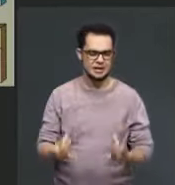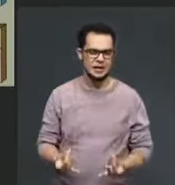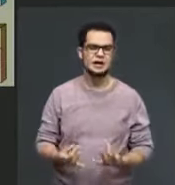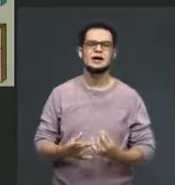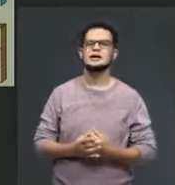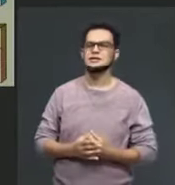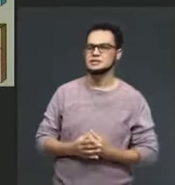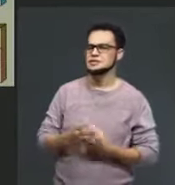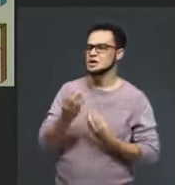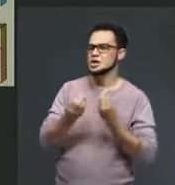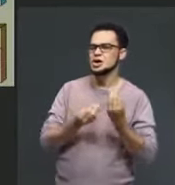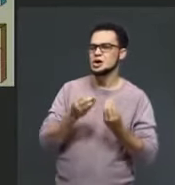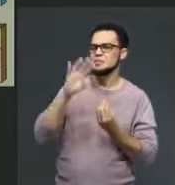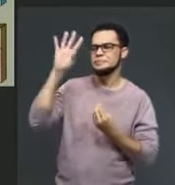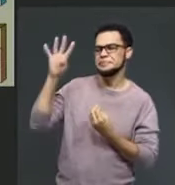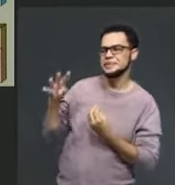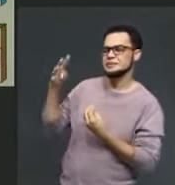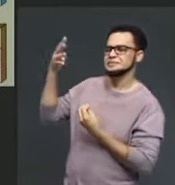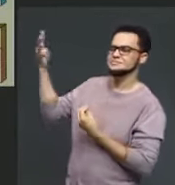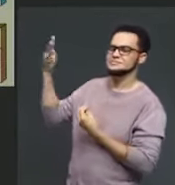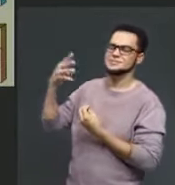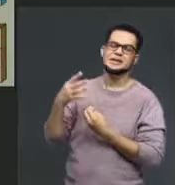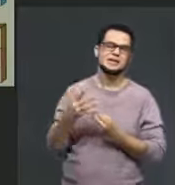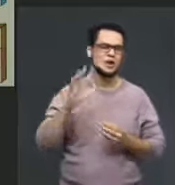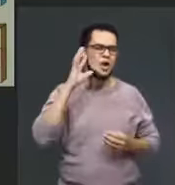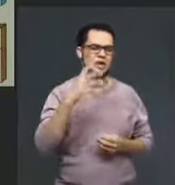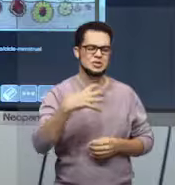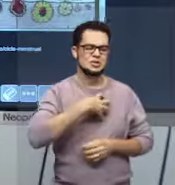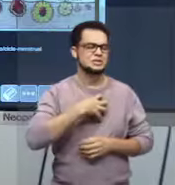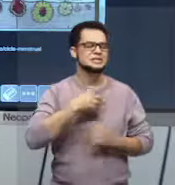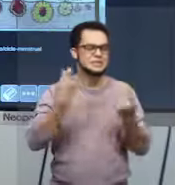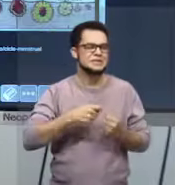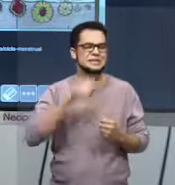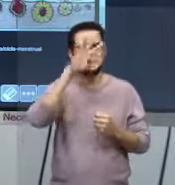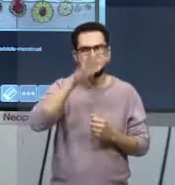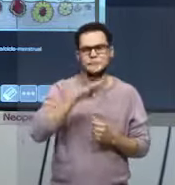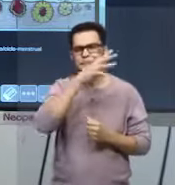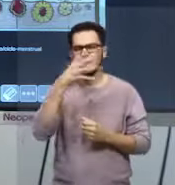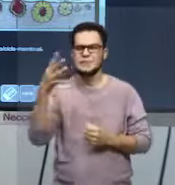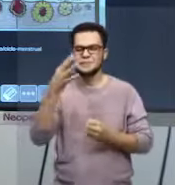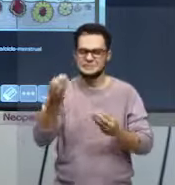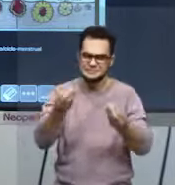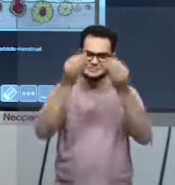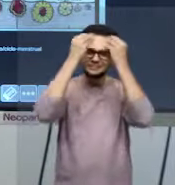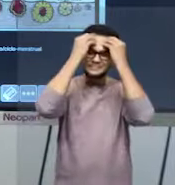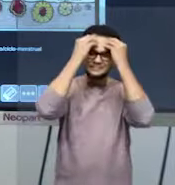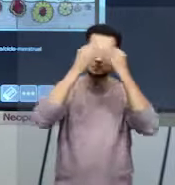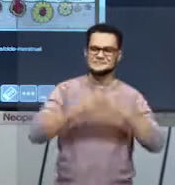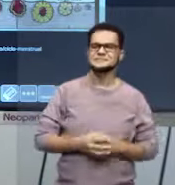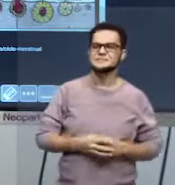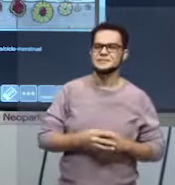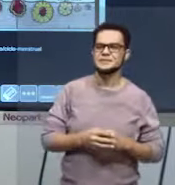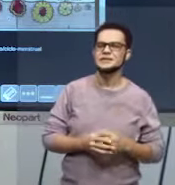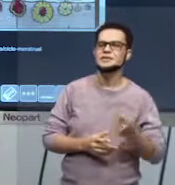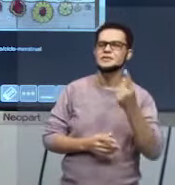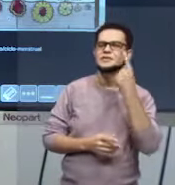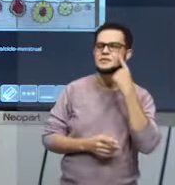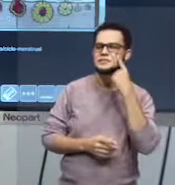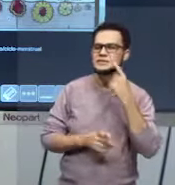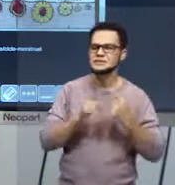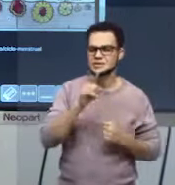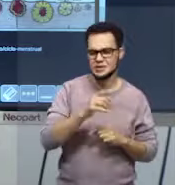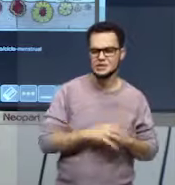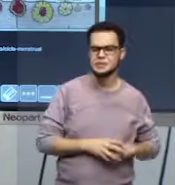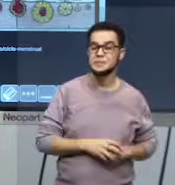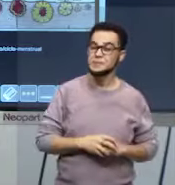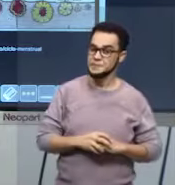com esquemas, porque eu adoro esquema. Ciência tem que ter esquema, tá, gente? Para você memorizar. Então, eu quero que aproxime bastante aqui. Eu estou